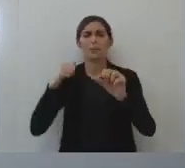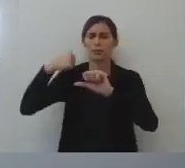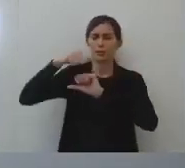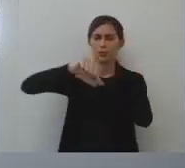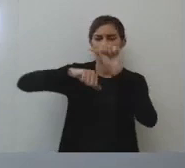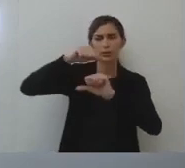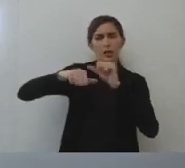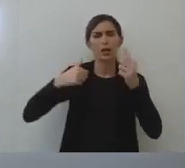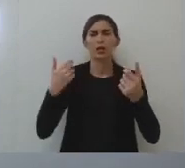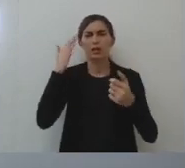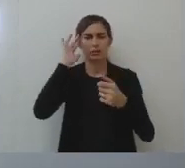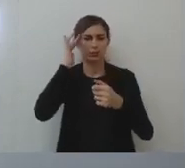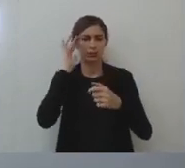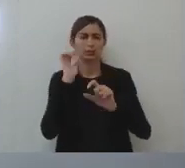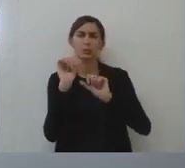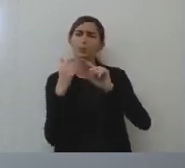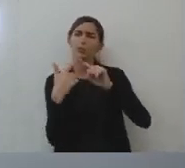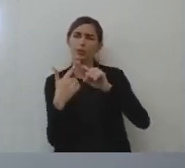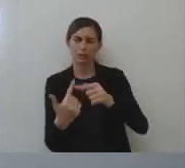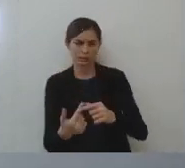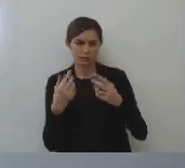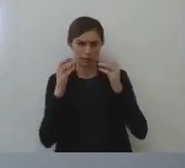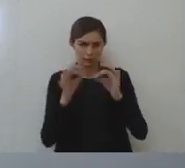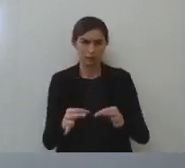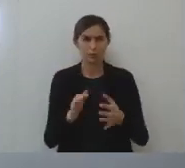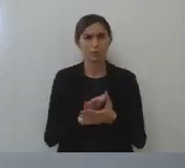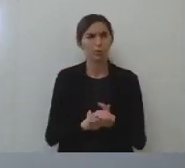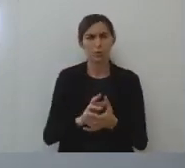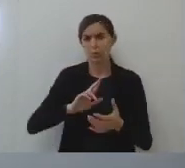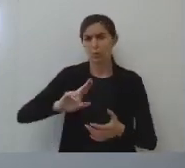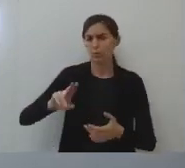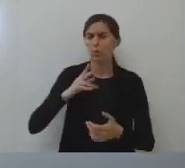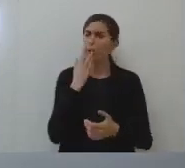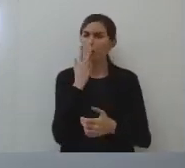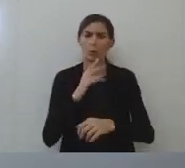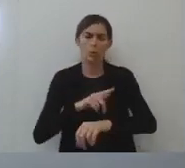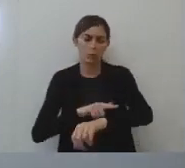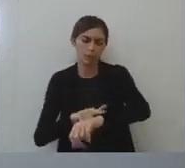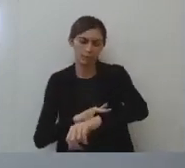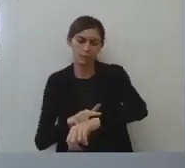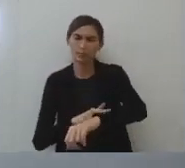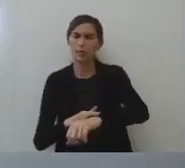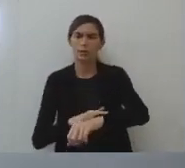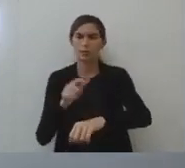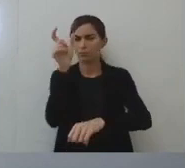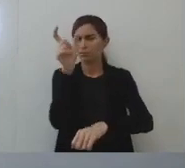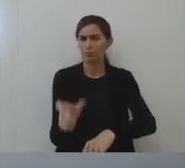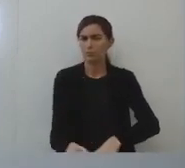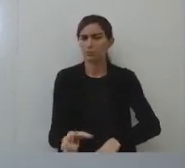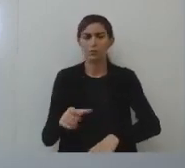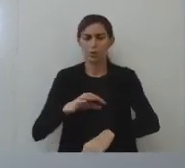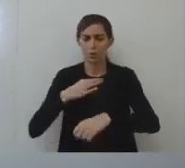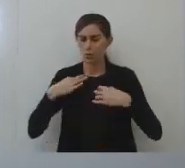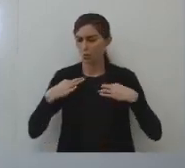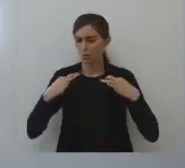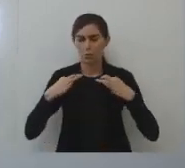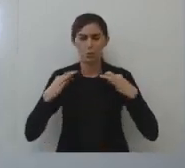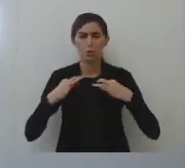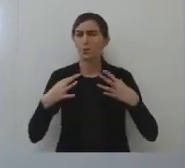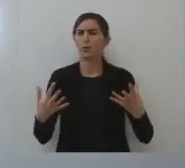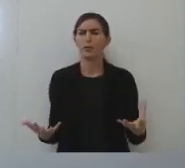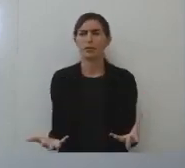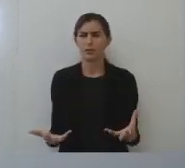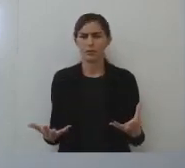precisa transformar essa realidade, tá certo? Não é a cor da pele que determina caráter. Não é a roupa que a gente veste que